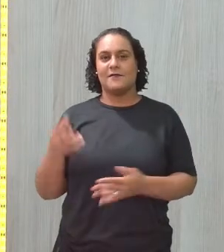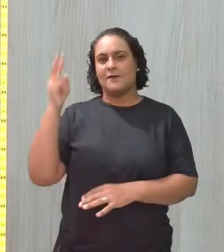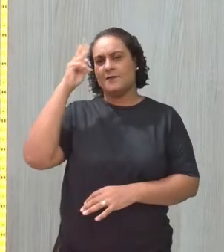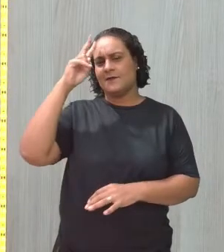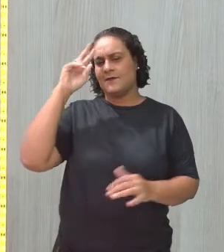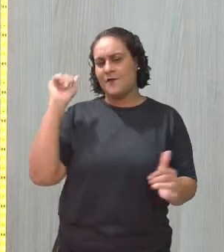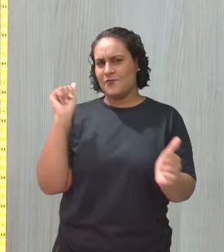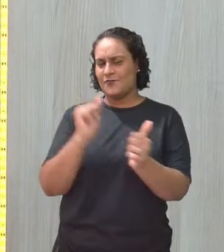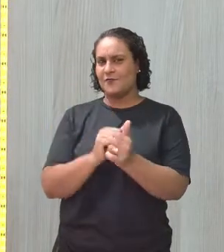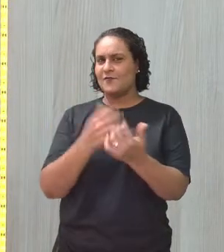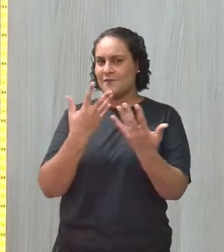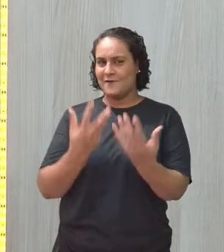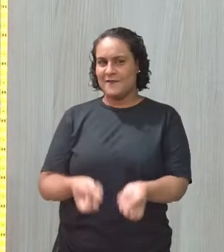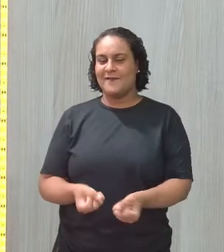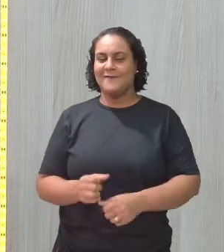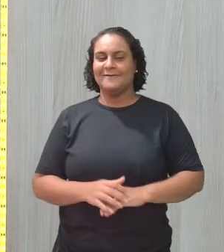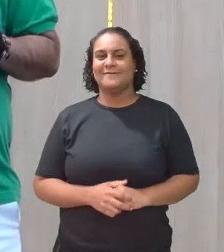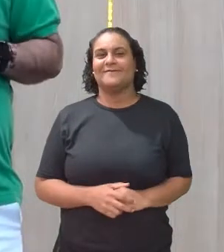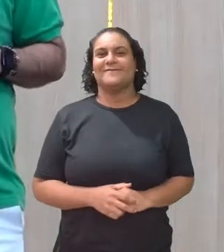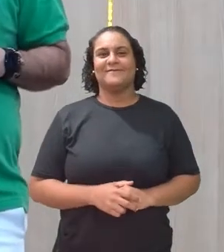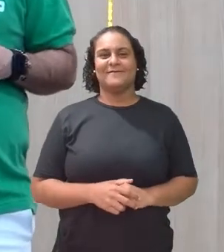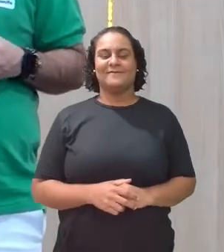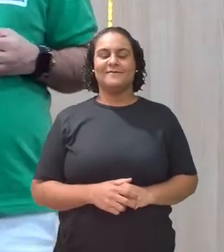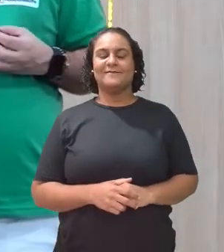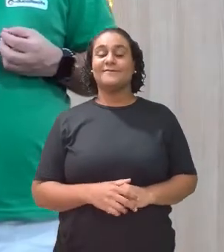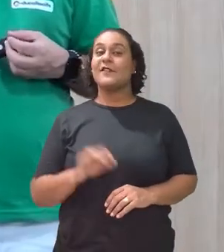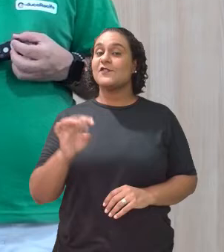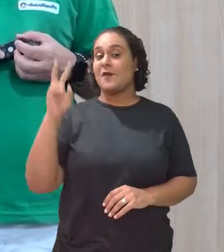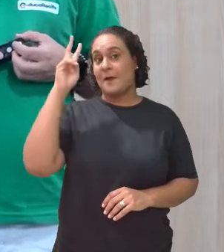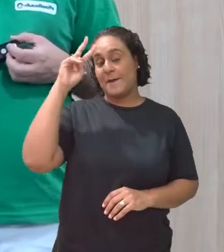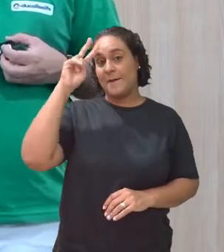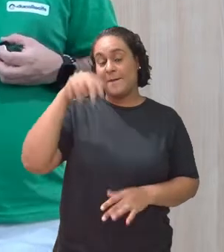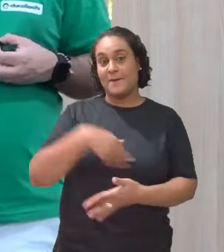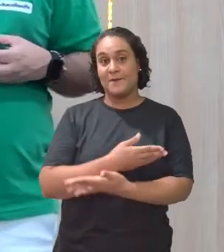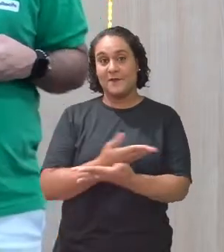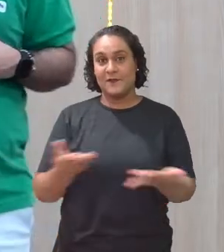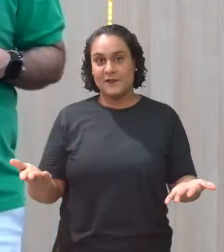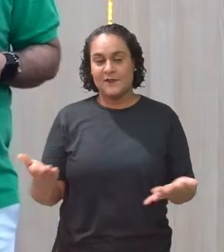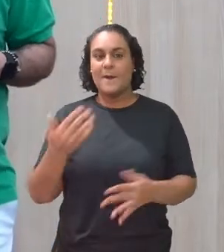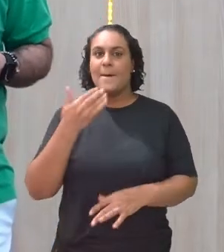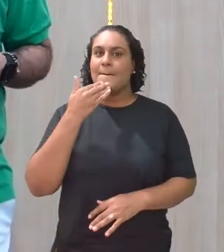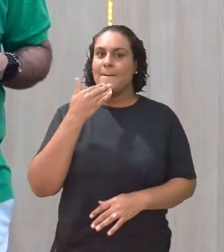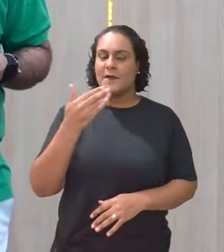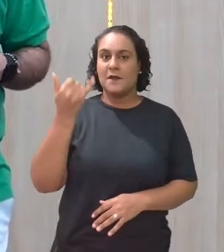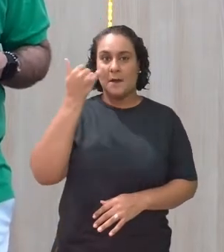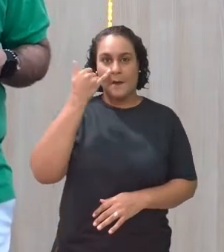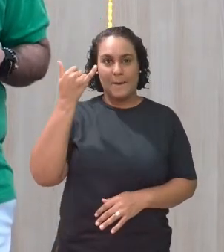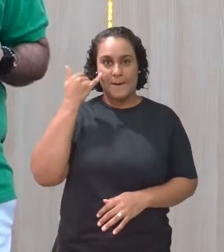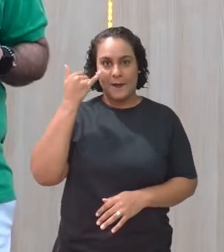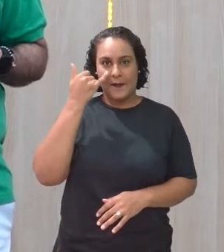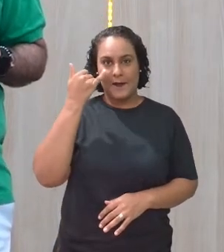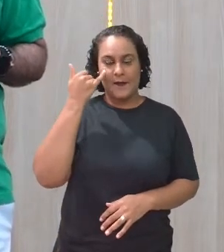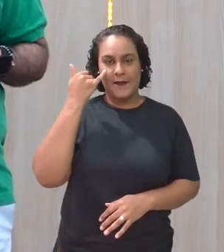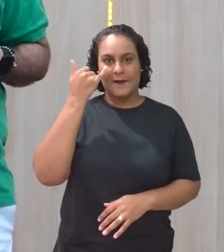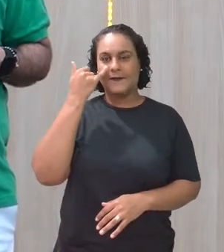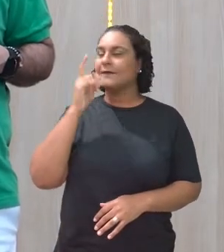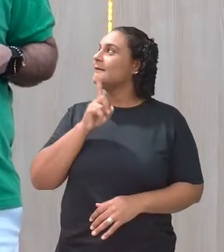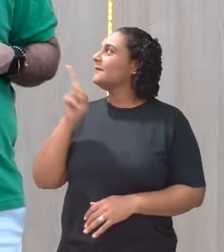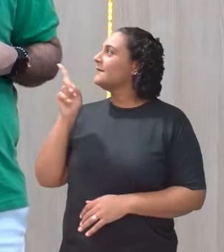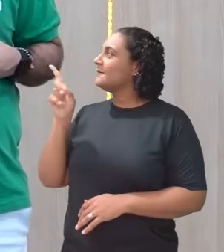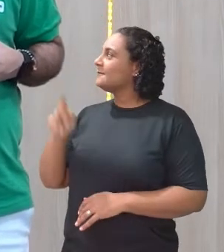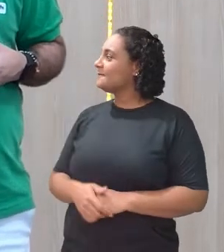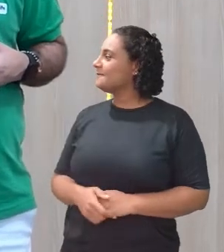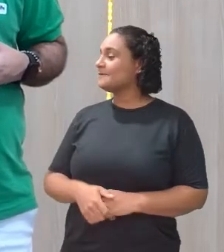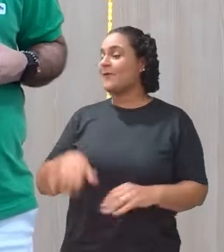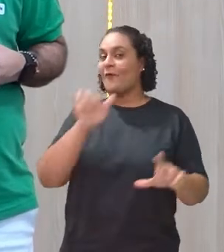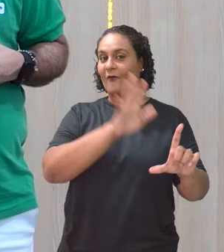estamos juntos, viu? Vamos embora, professor. Então, só lembrando para vocês, vou pedir aí para o Billy Boy, nosso produtor, jogar aí os